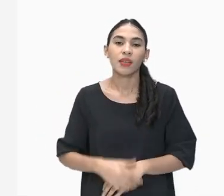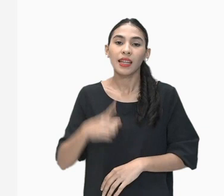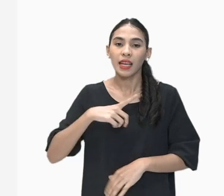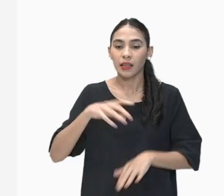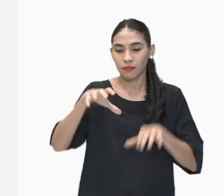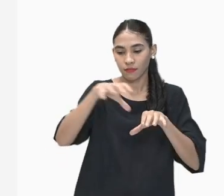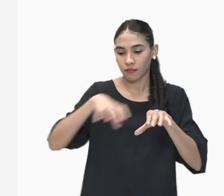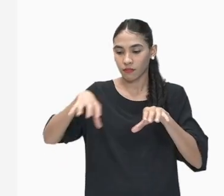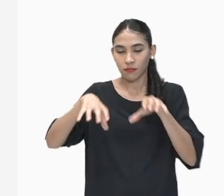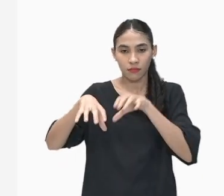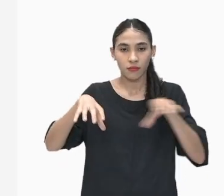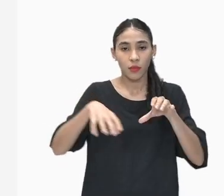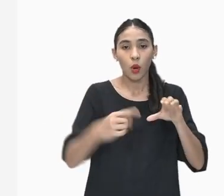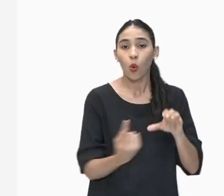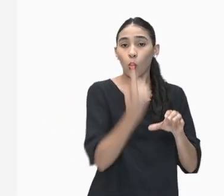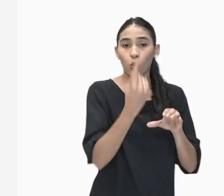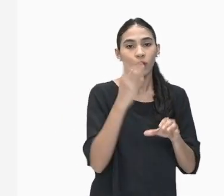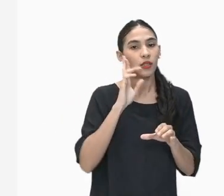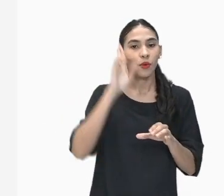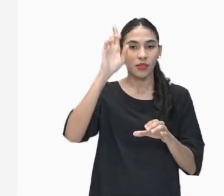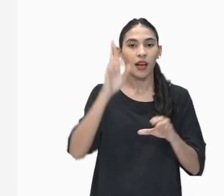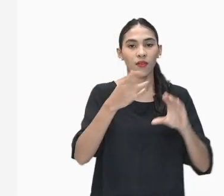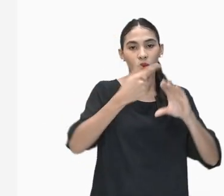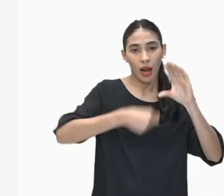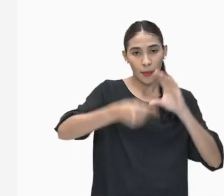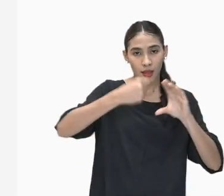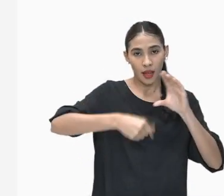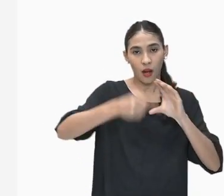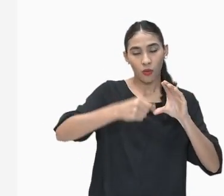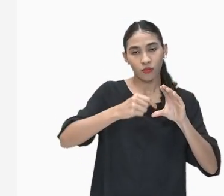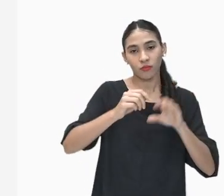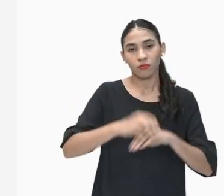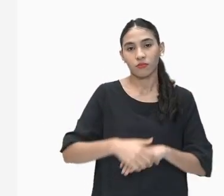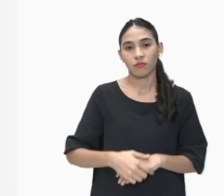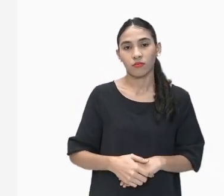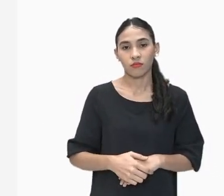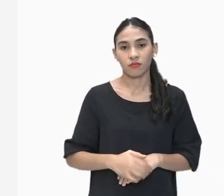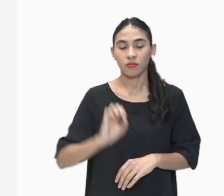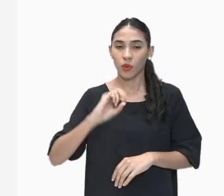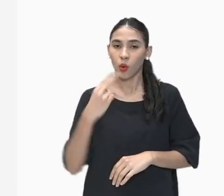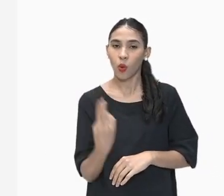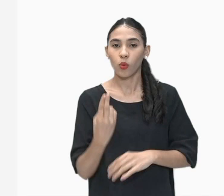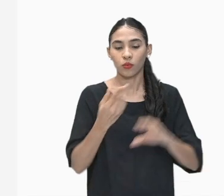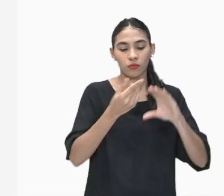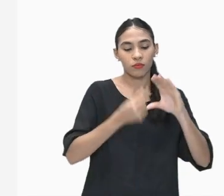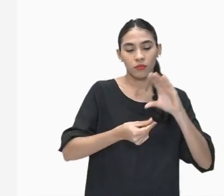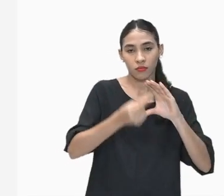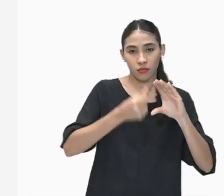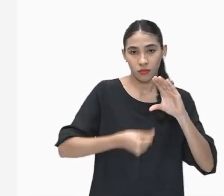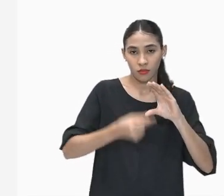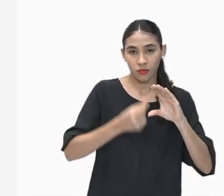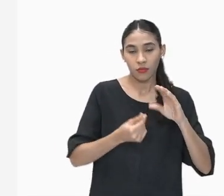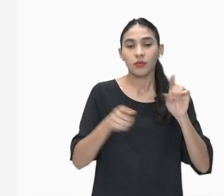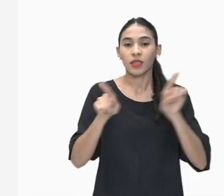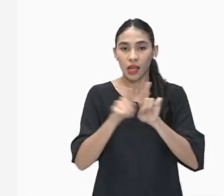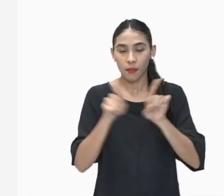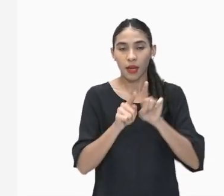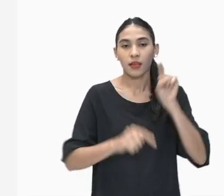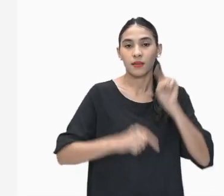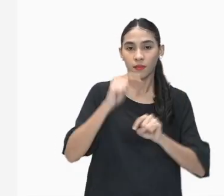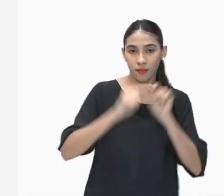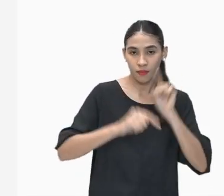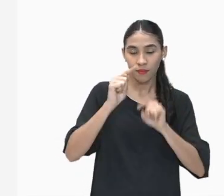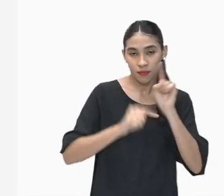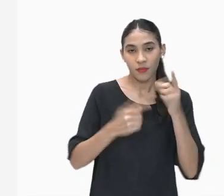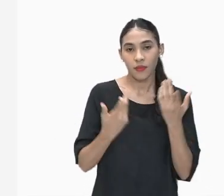divisão, porque um vai ter o capital, não é isso? Ou o dinheiro, no caso desse caso aqui ainda a matéria-prima,